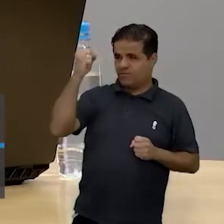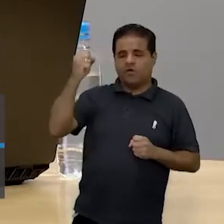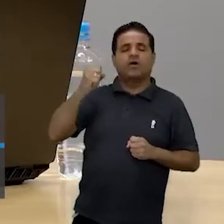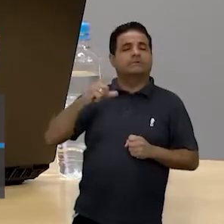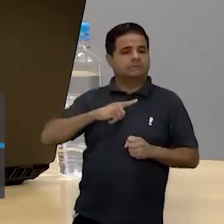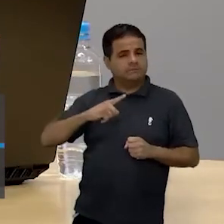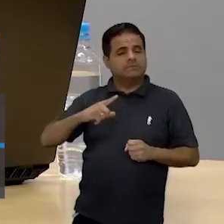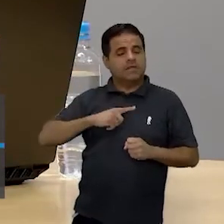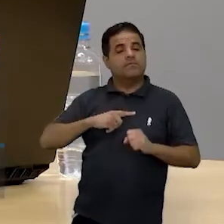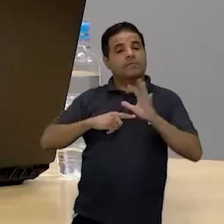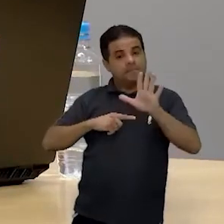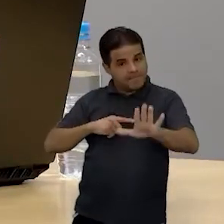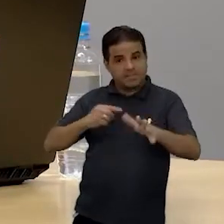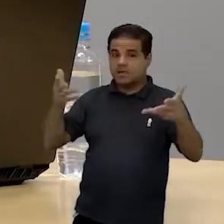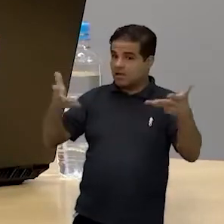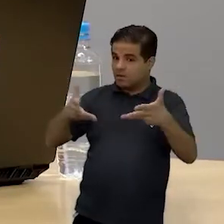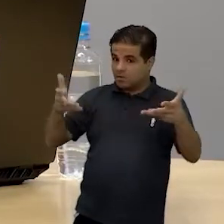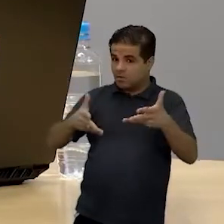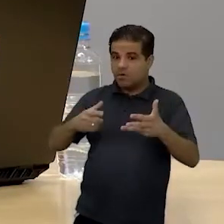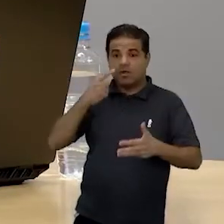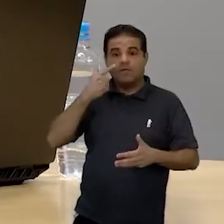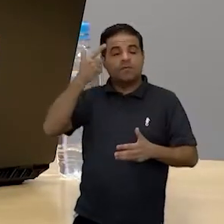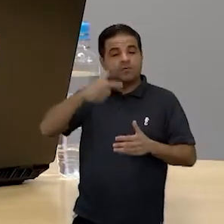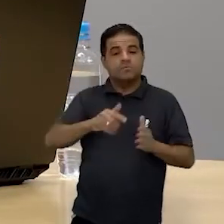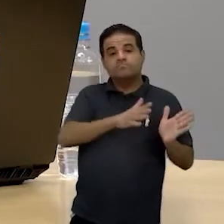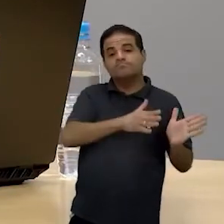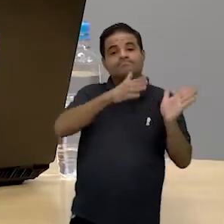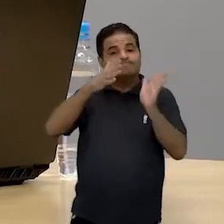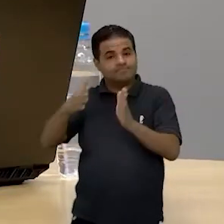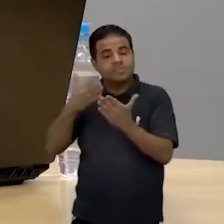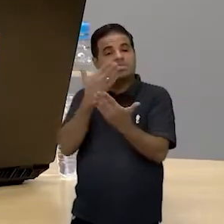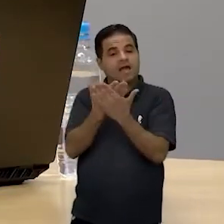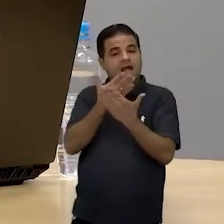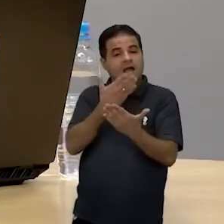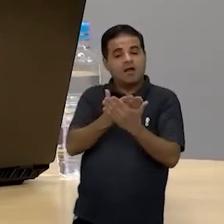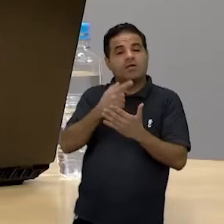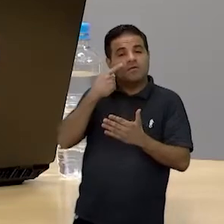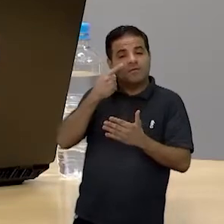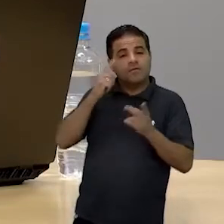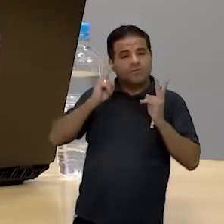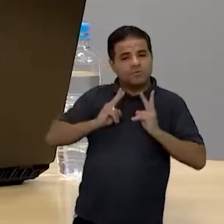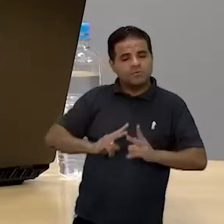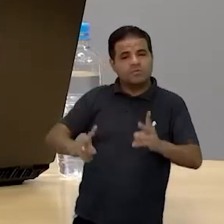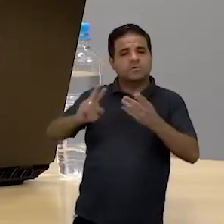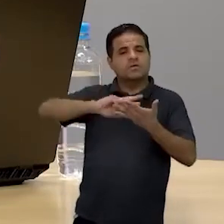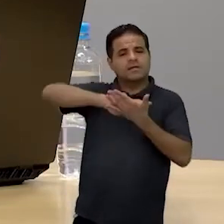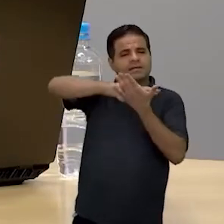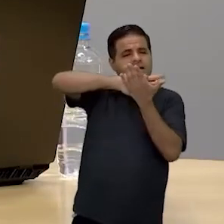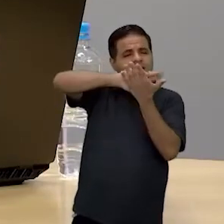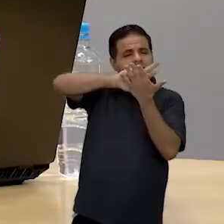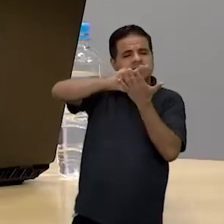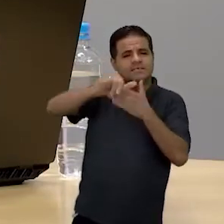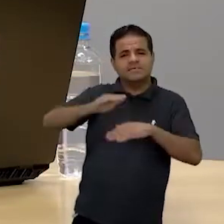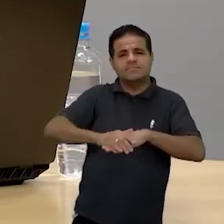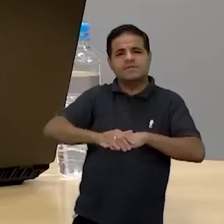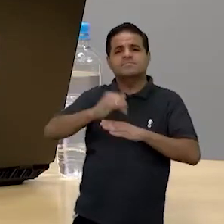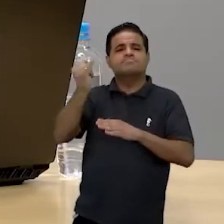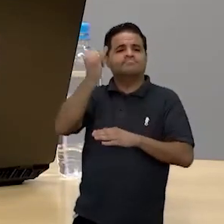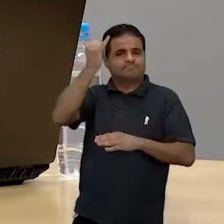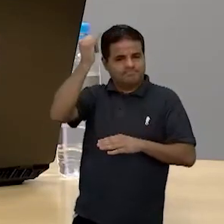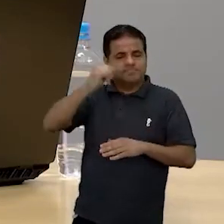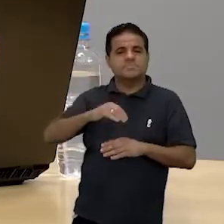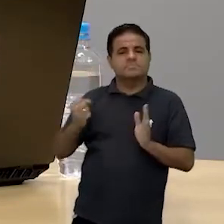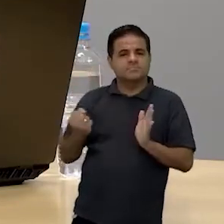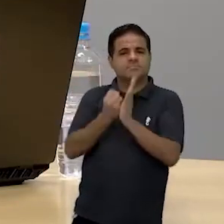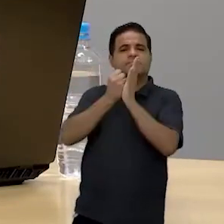certo? Mas agora a gente vai para uma outra etapa da nossa aula, onde a gente vai pontuar algumas das características mais marcantes